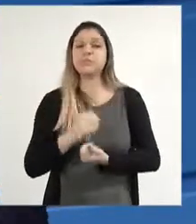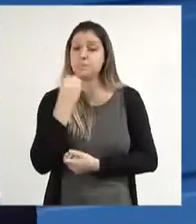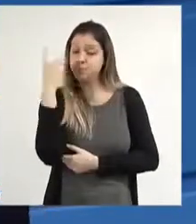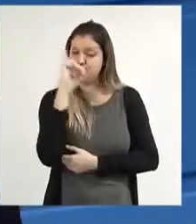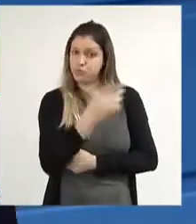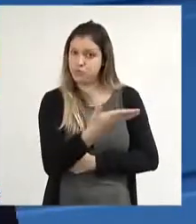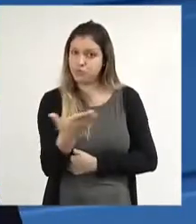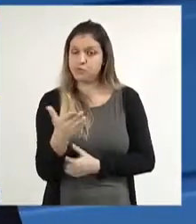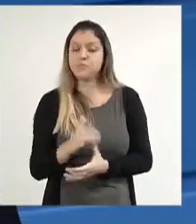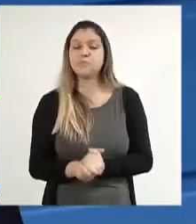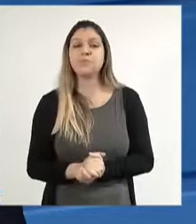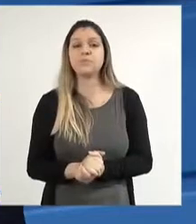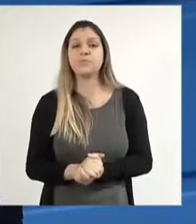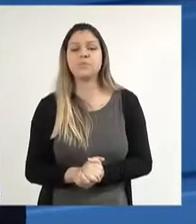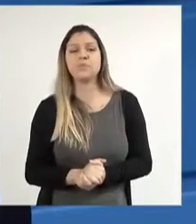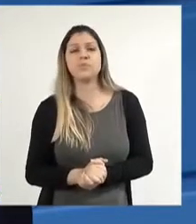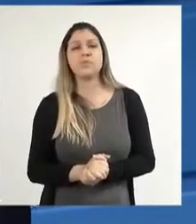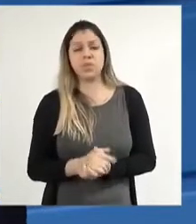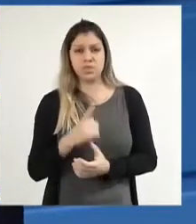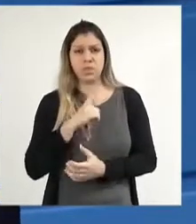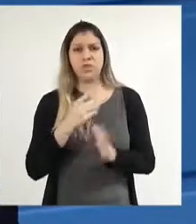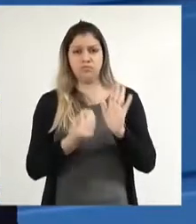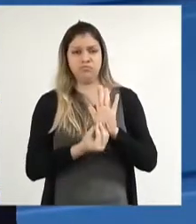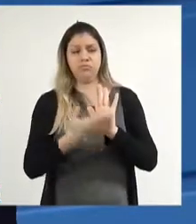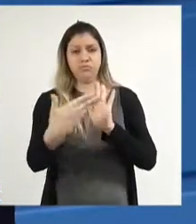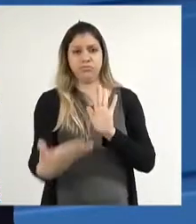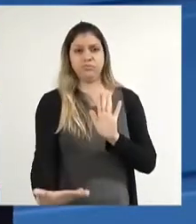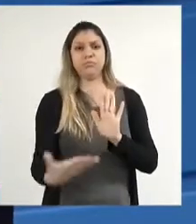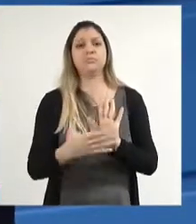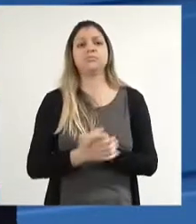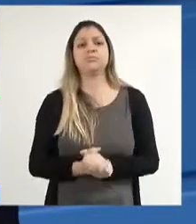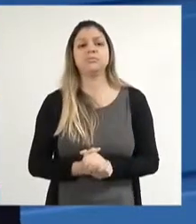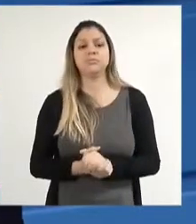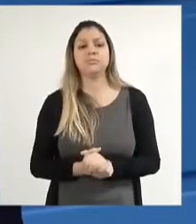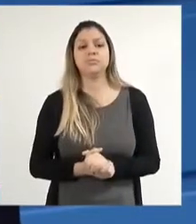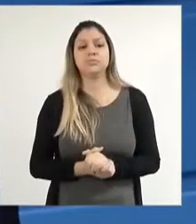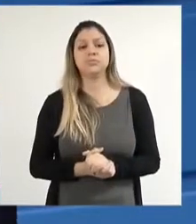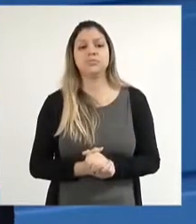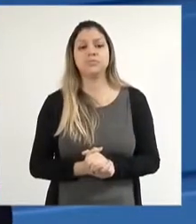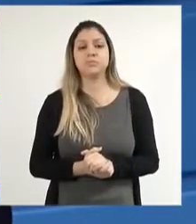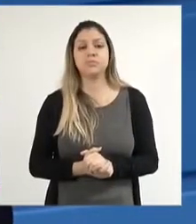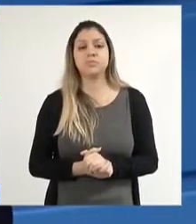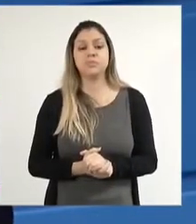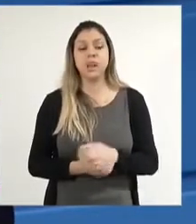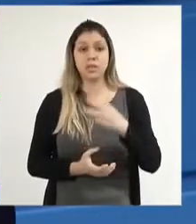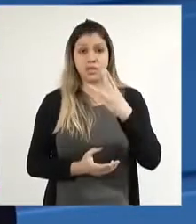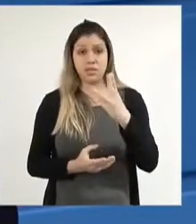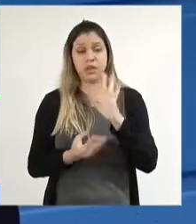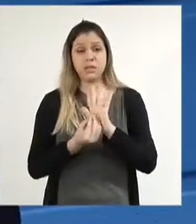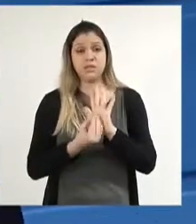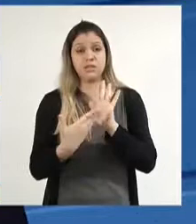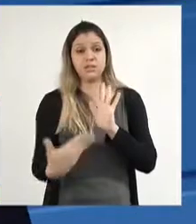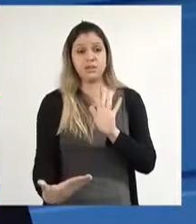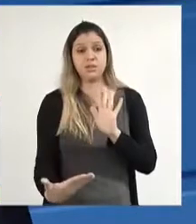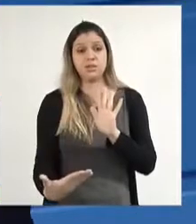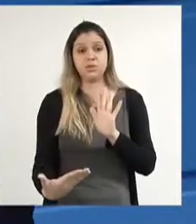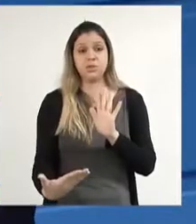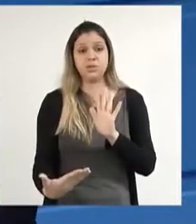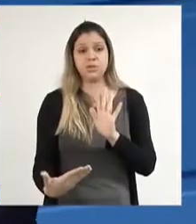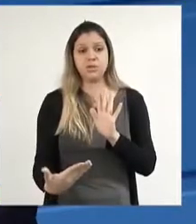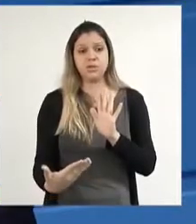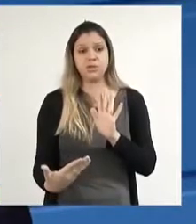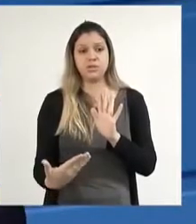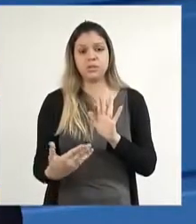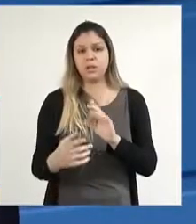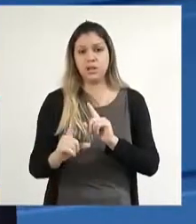dia. Senhor presidente, tem algumas indicações, quero destacar aqui três indicações, as demais